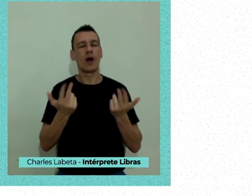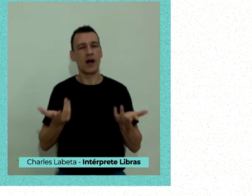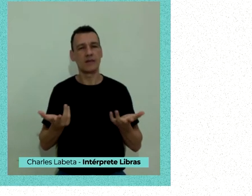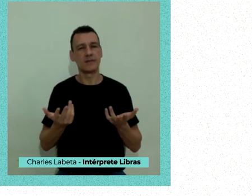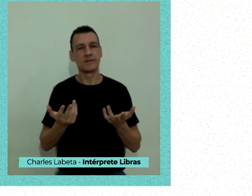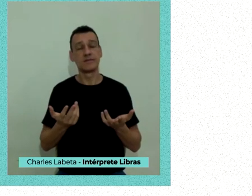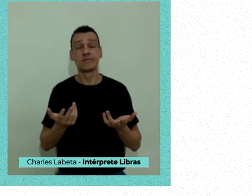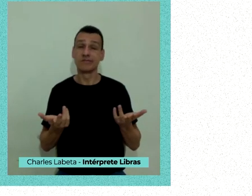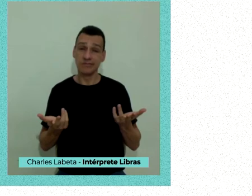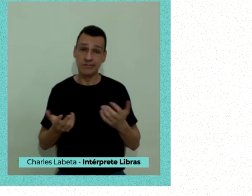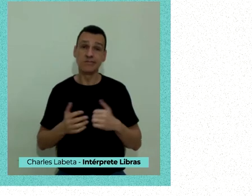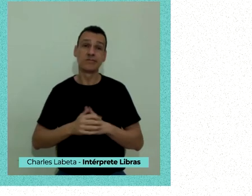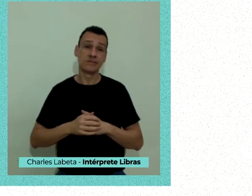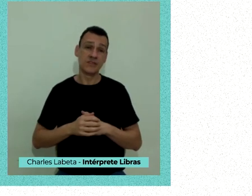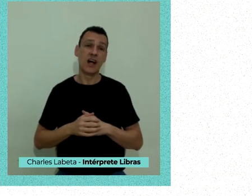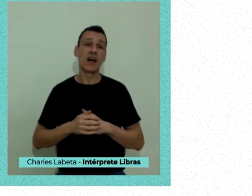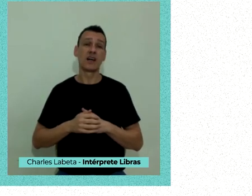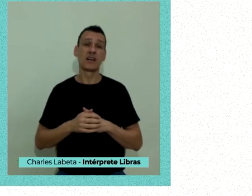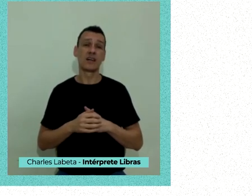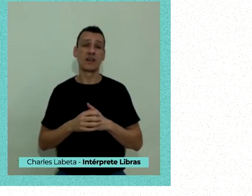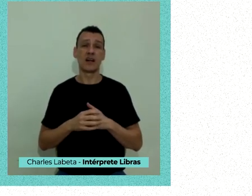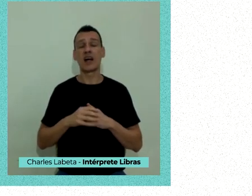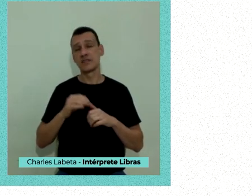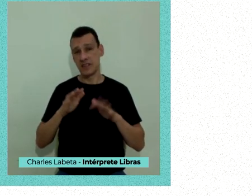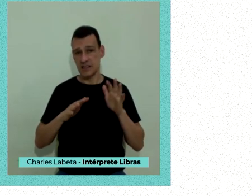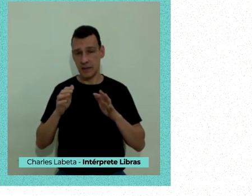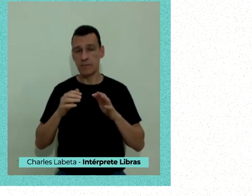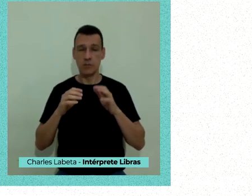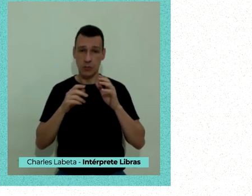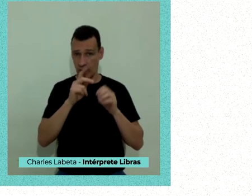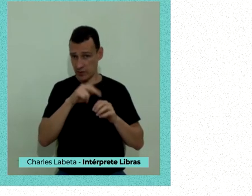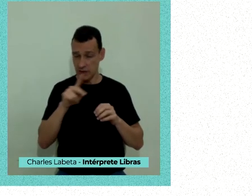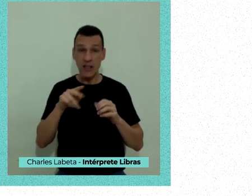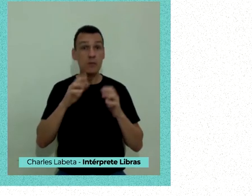professoras que mexem nos cabelos das meninas